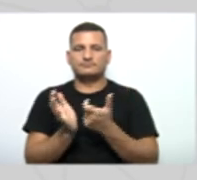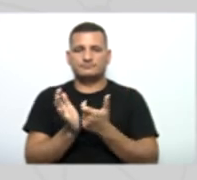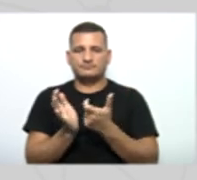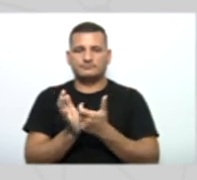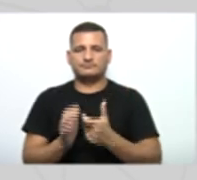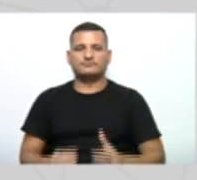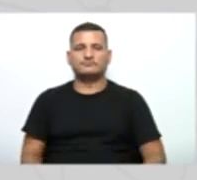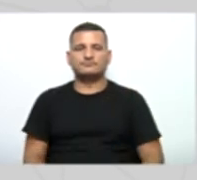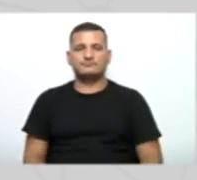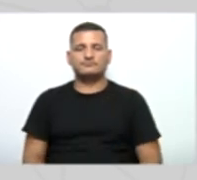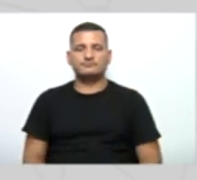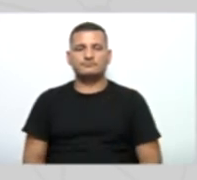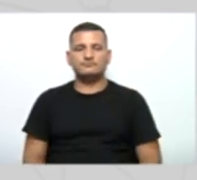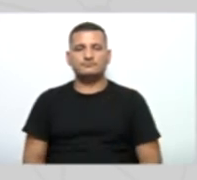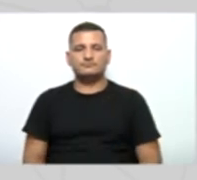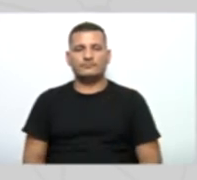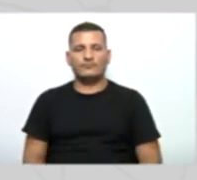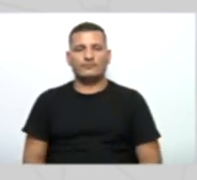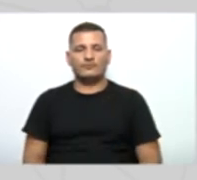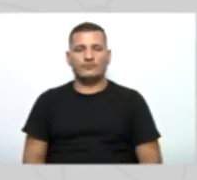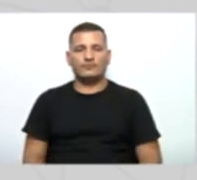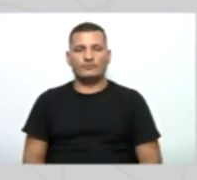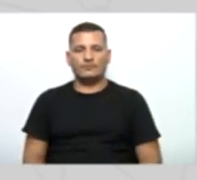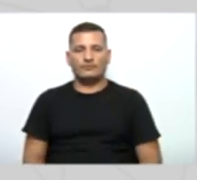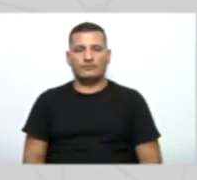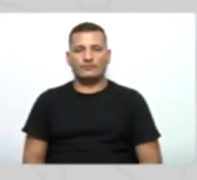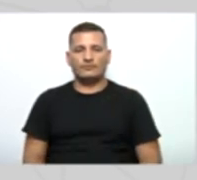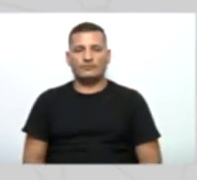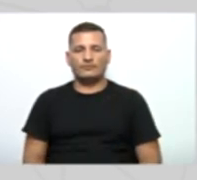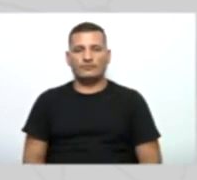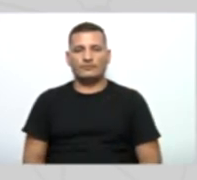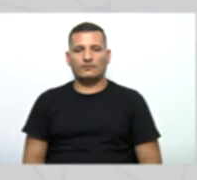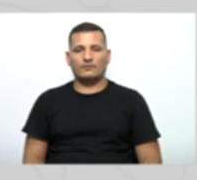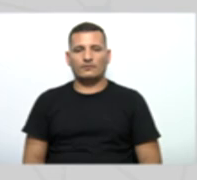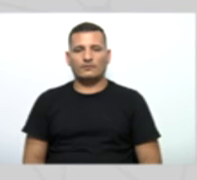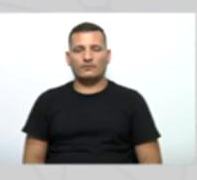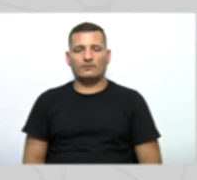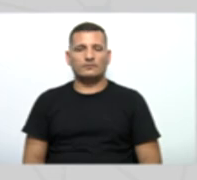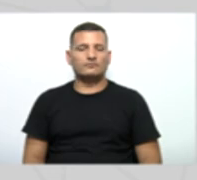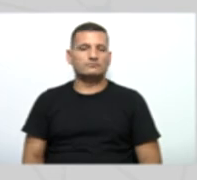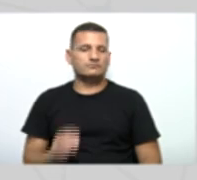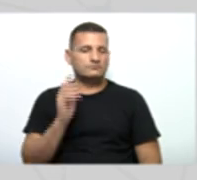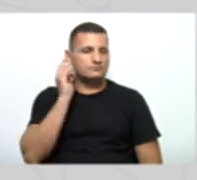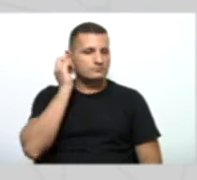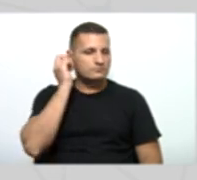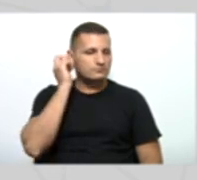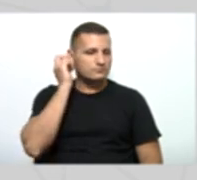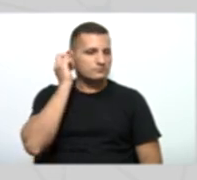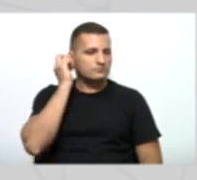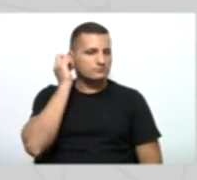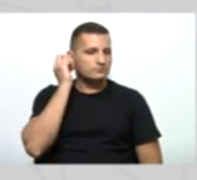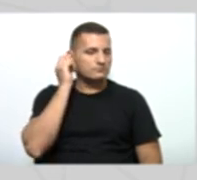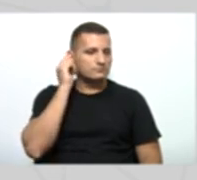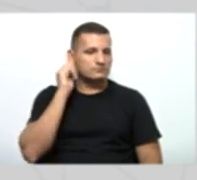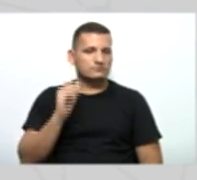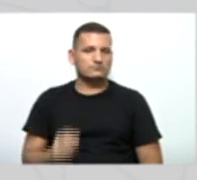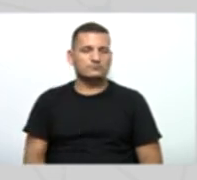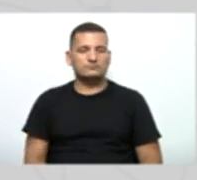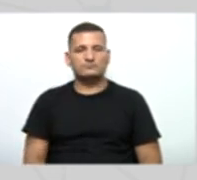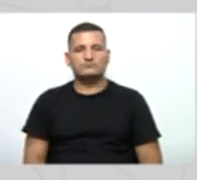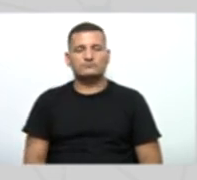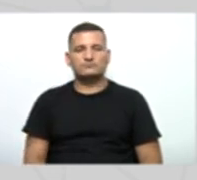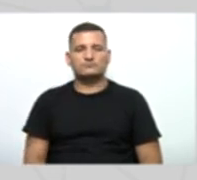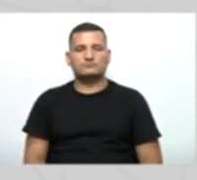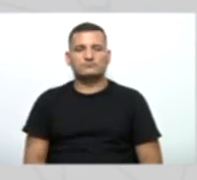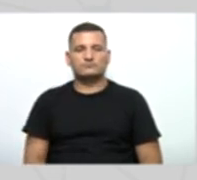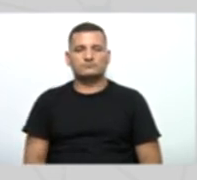ficado fácil de criar uma classe a partir desse mapeamento mental. Você vai poder utilizar isso aqui sempre que ficar na dúvida. Então vamos lá. Criamos aqui a